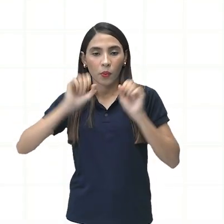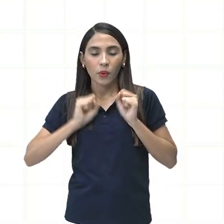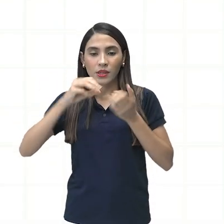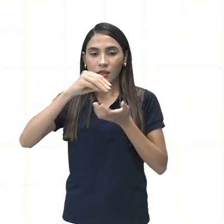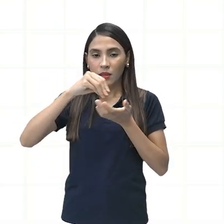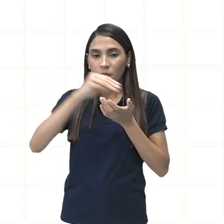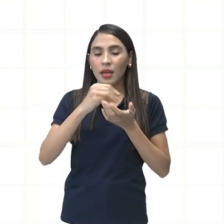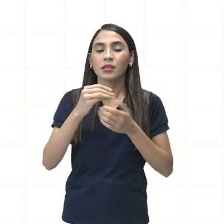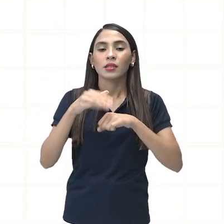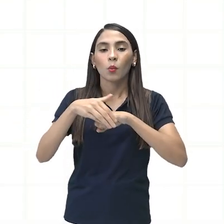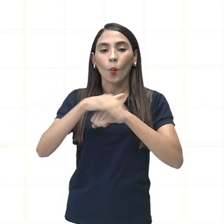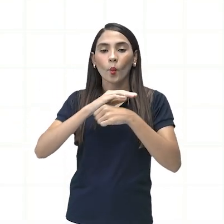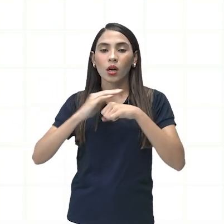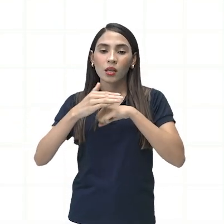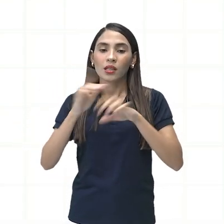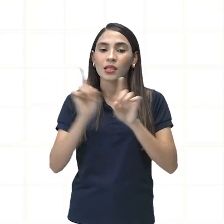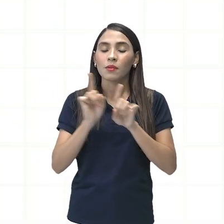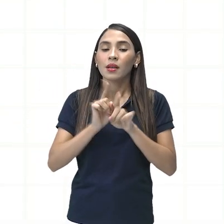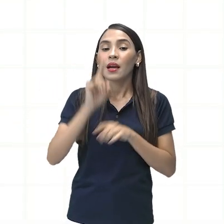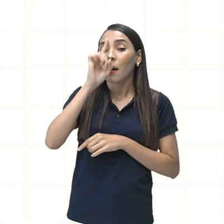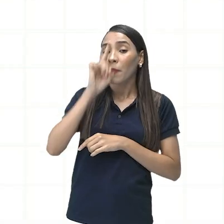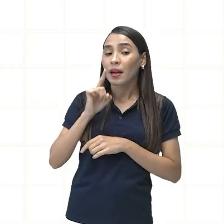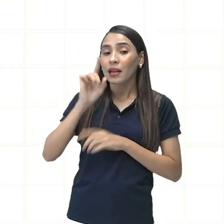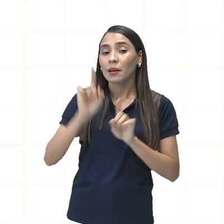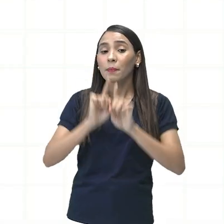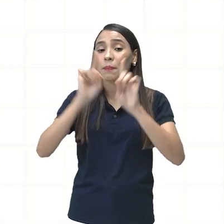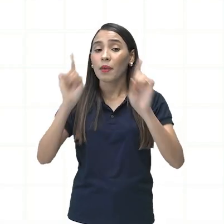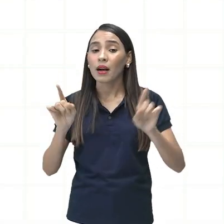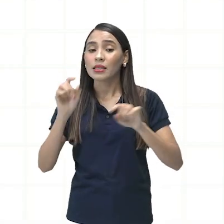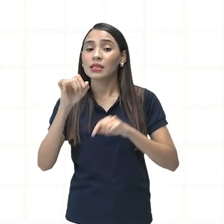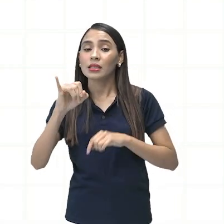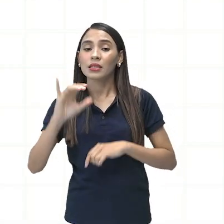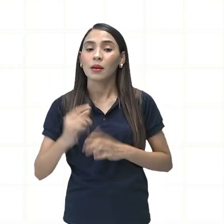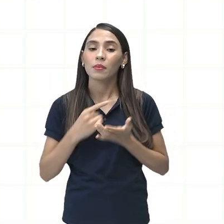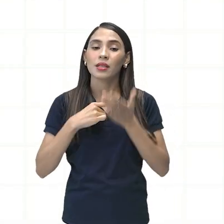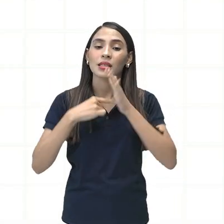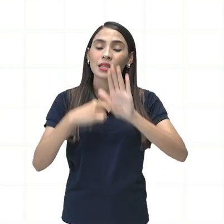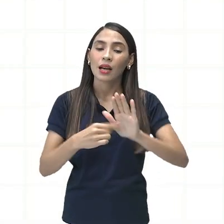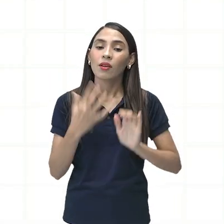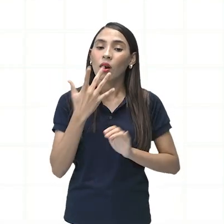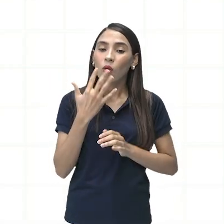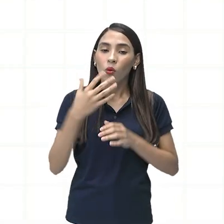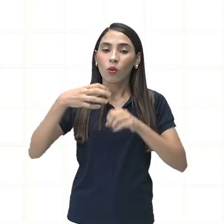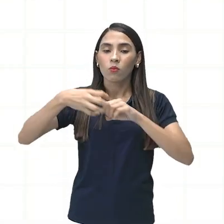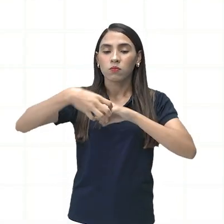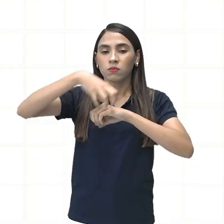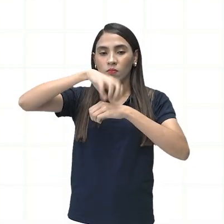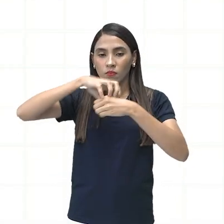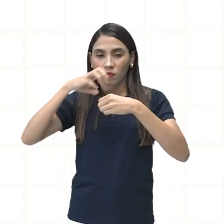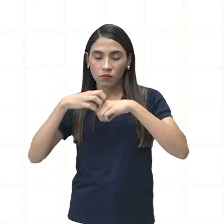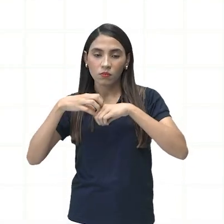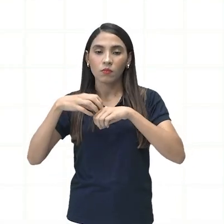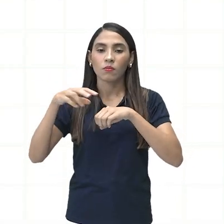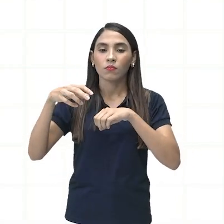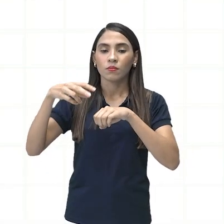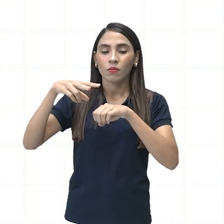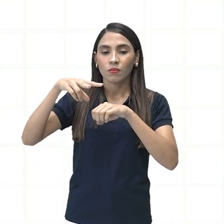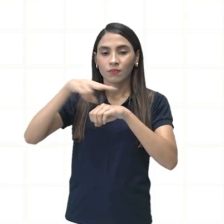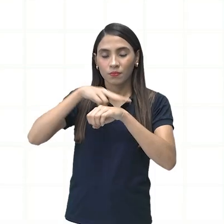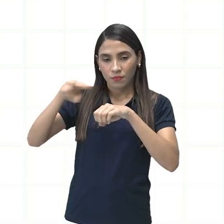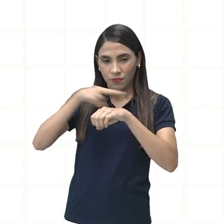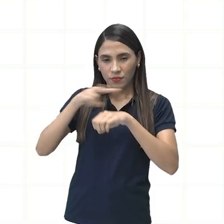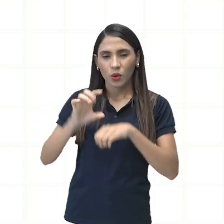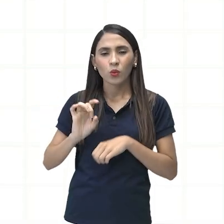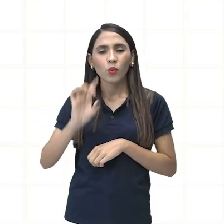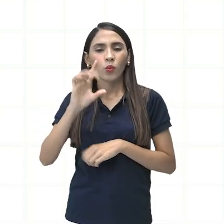né, amarela e lisa. E, por sua vez, quando essa planta apresentava, né, a semente verde e rugosa, os únicos gametas que elas